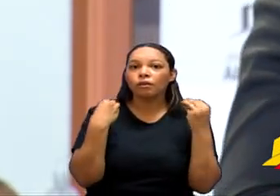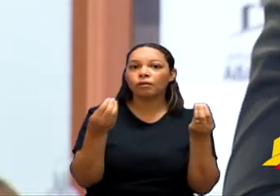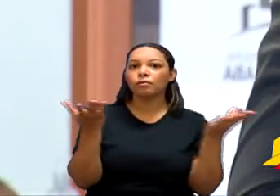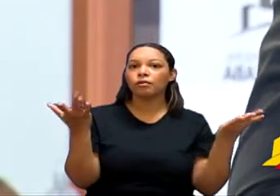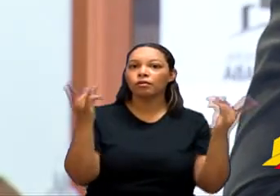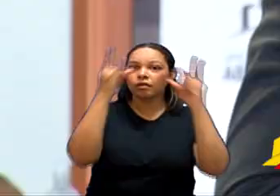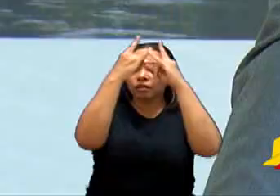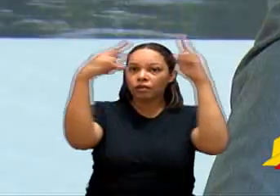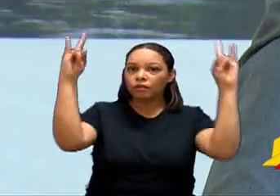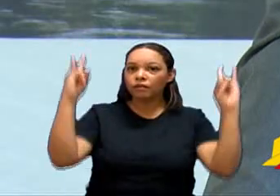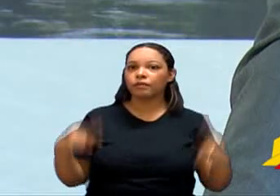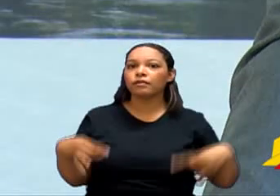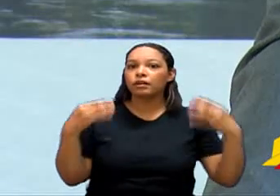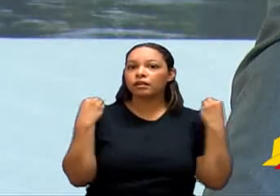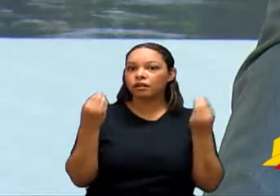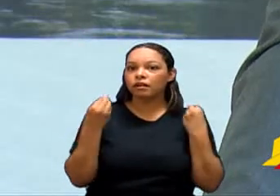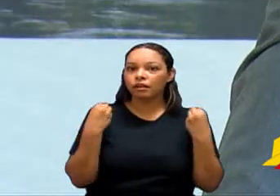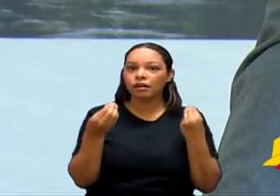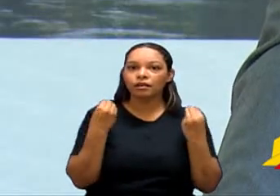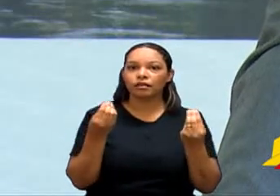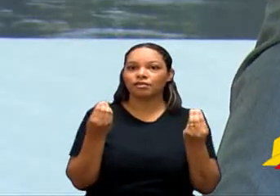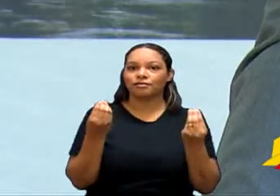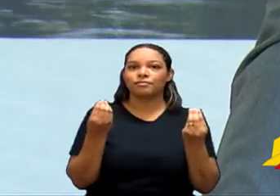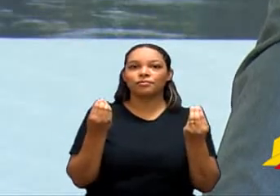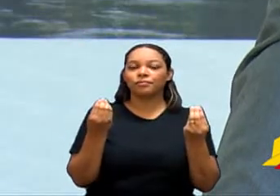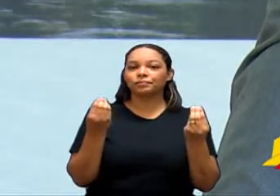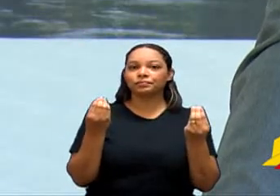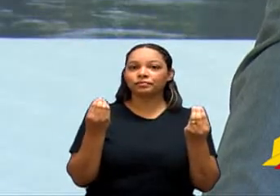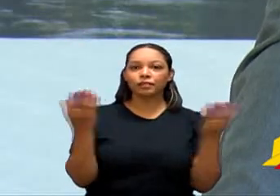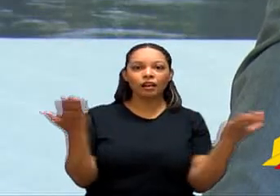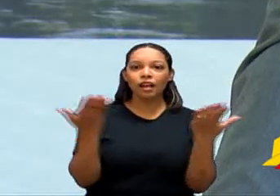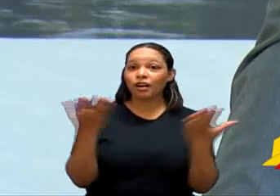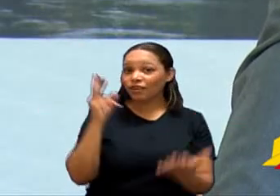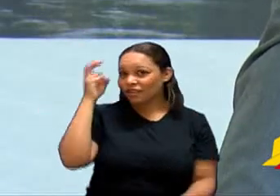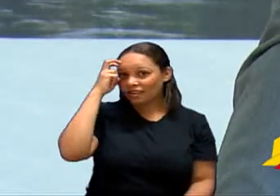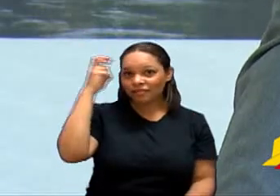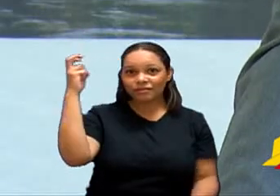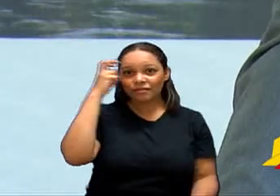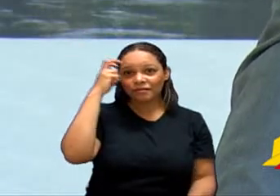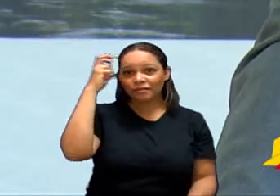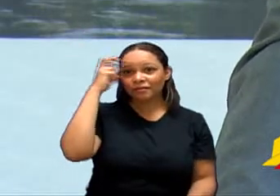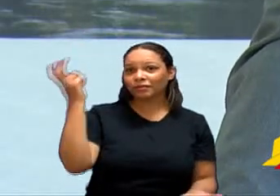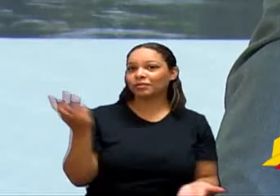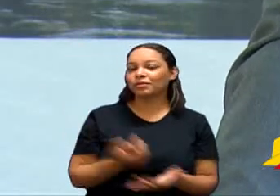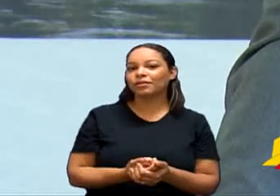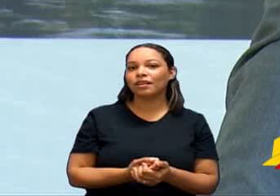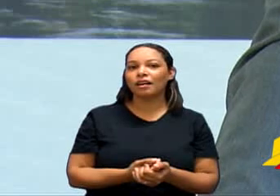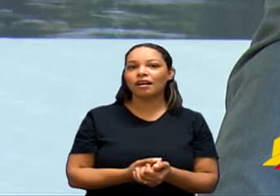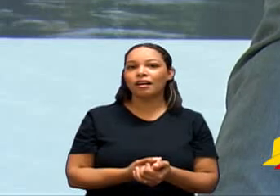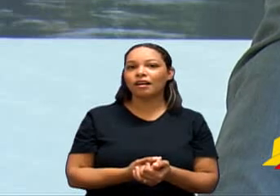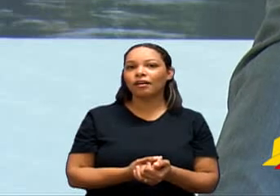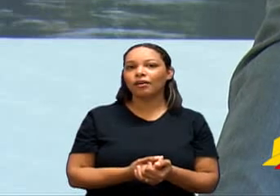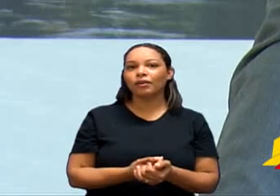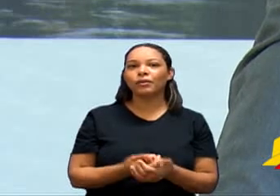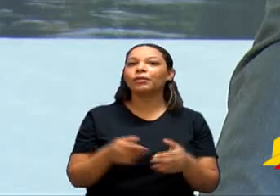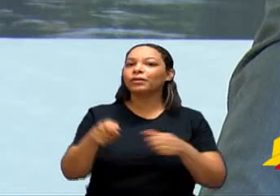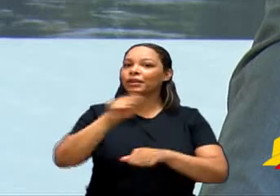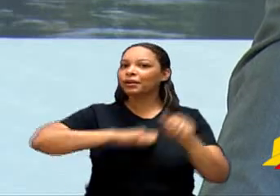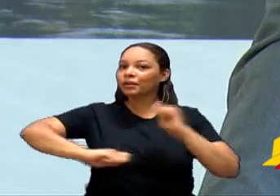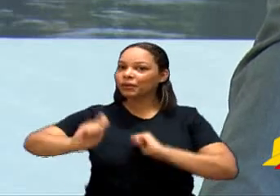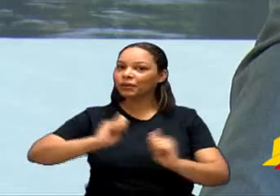atividade econômica e cultural importantíssima do povo sorocabano, né? Mas as feiras, viu,